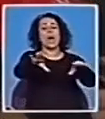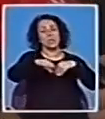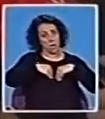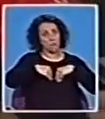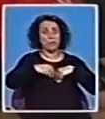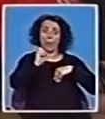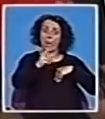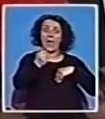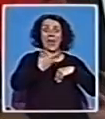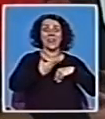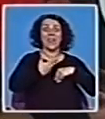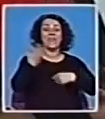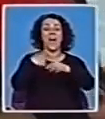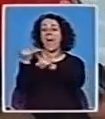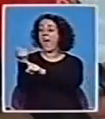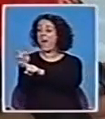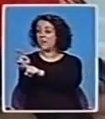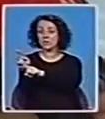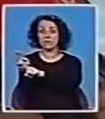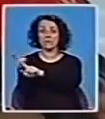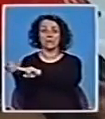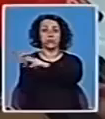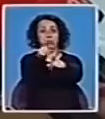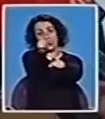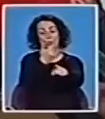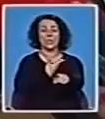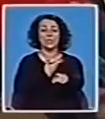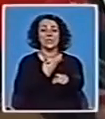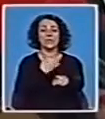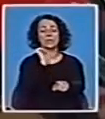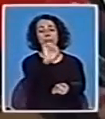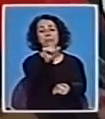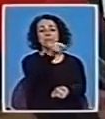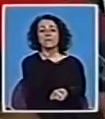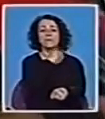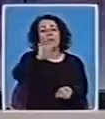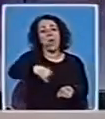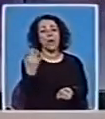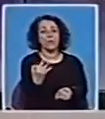reverter a dívida, que era do anterior devedor, para o novo, para a pessoa que foi notificada e não ligou nenhum.